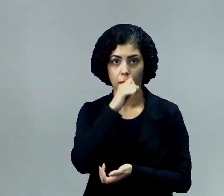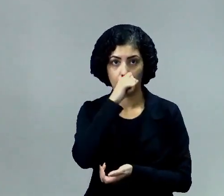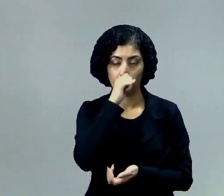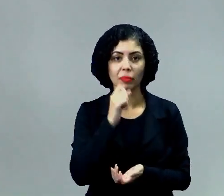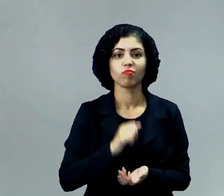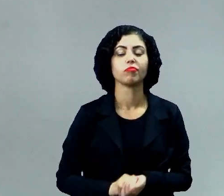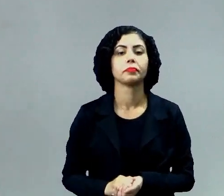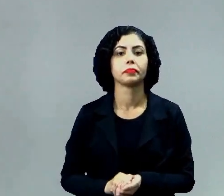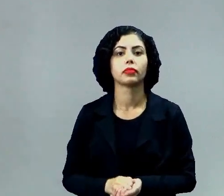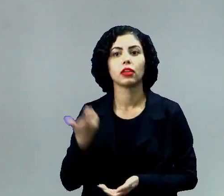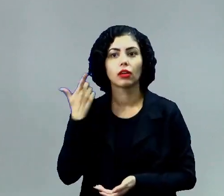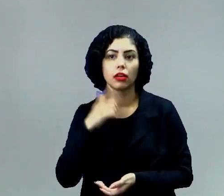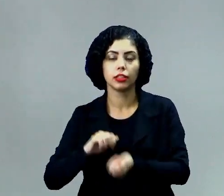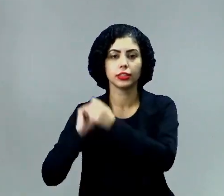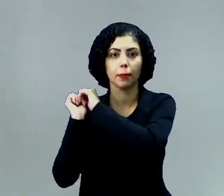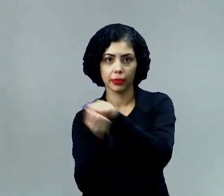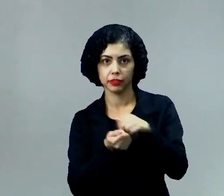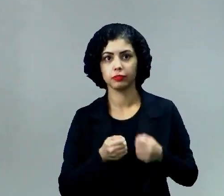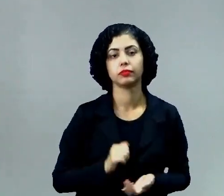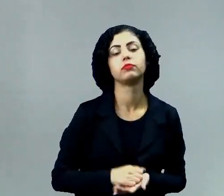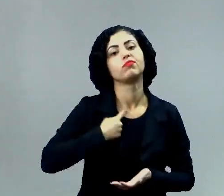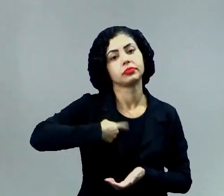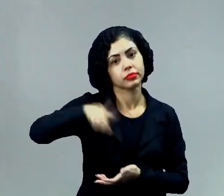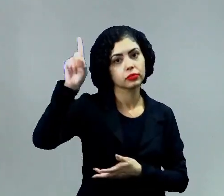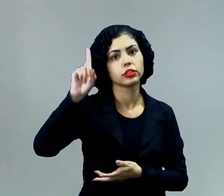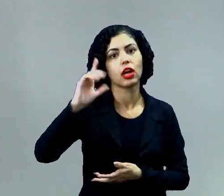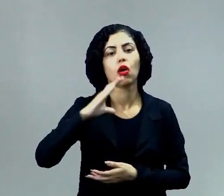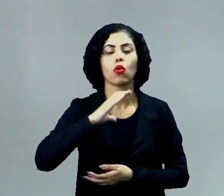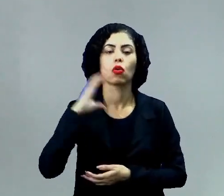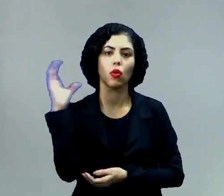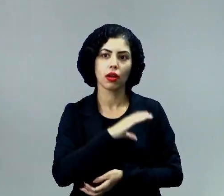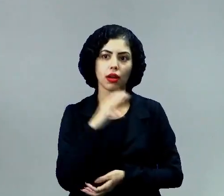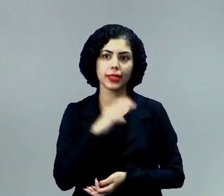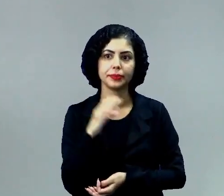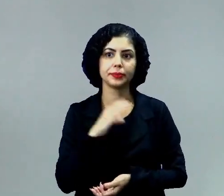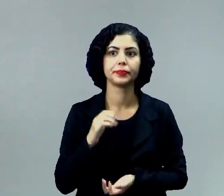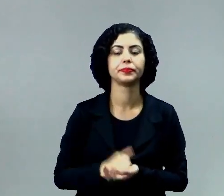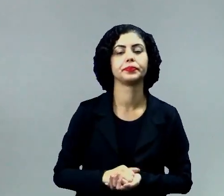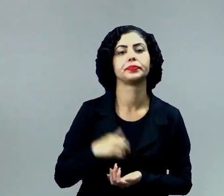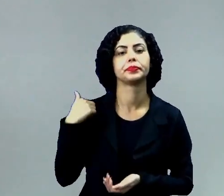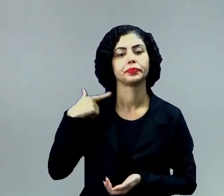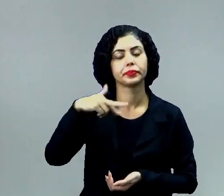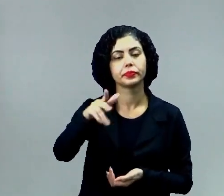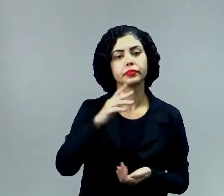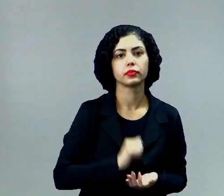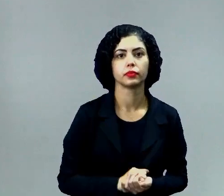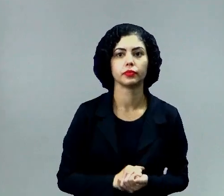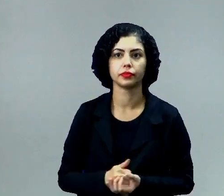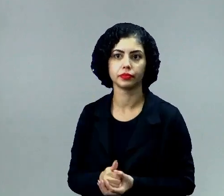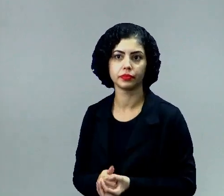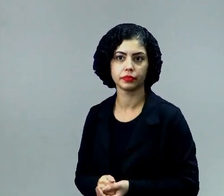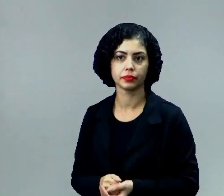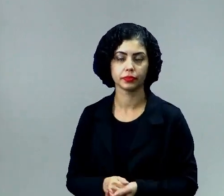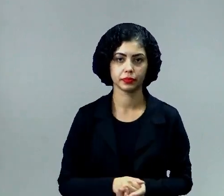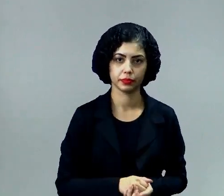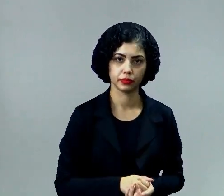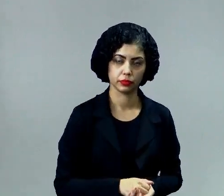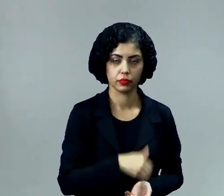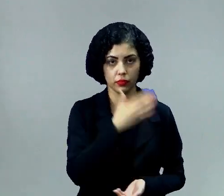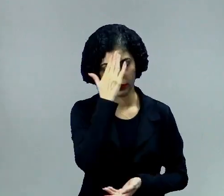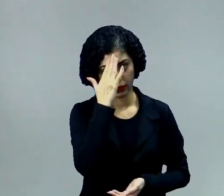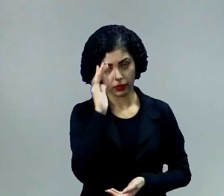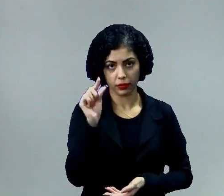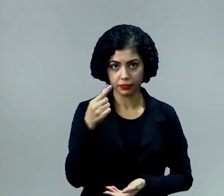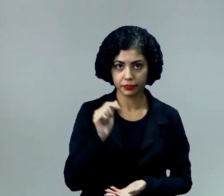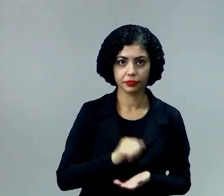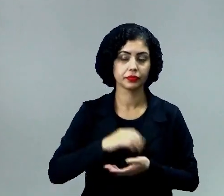a partir do momento em que você rebate a bola, você tem que fazer essa disparada para percorrer os pontos de interseção. Tranquilo? Compreendendo